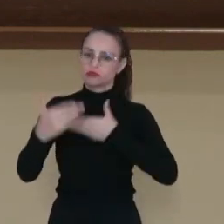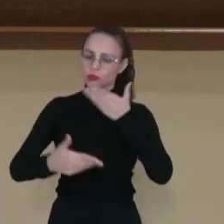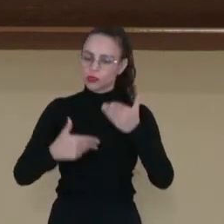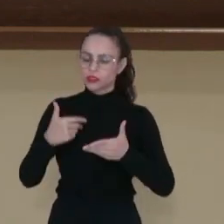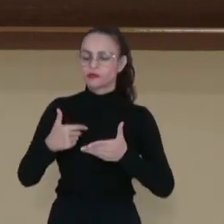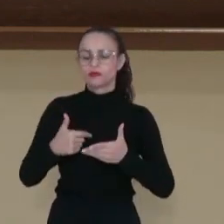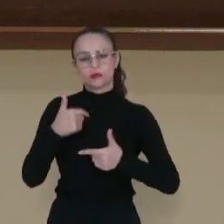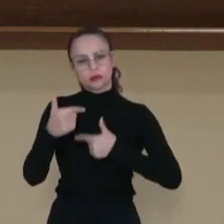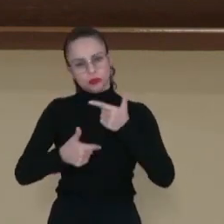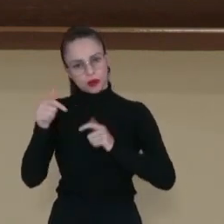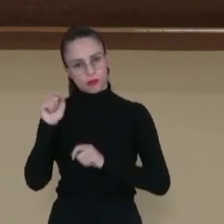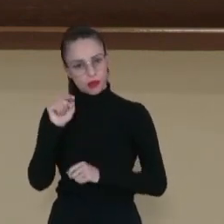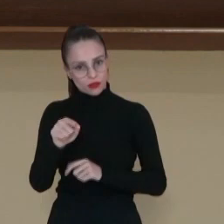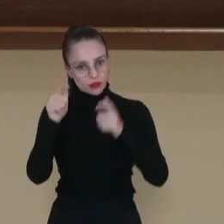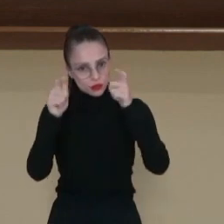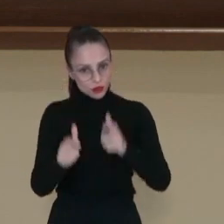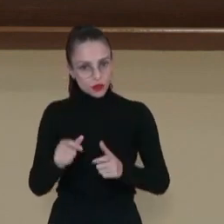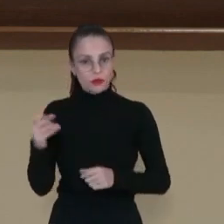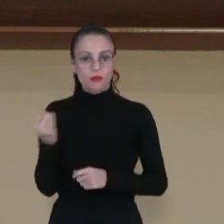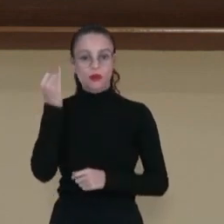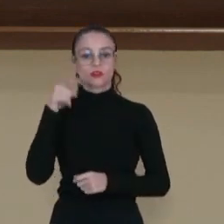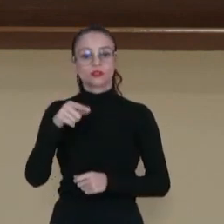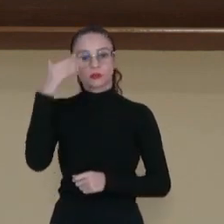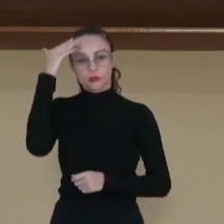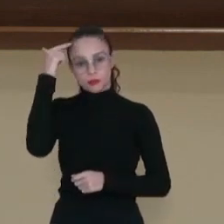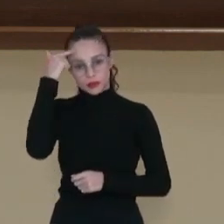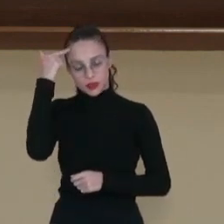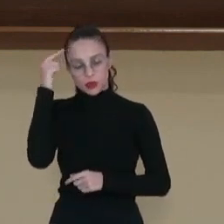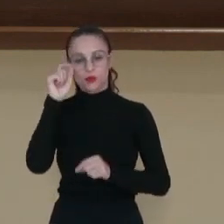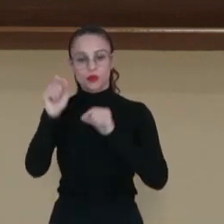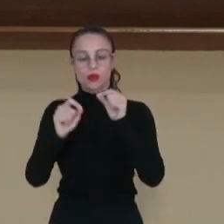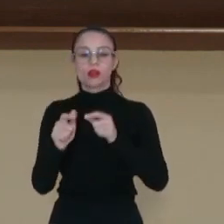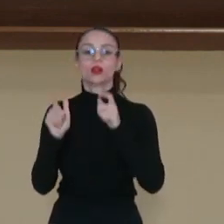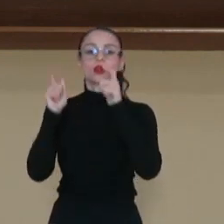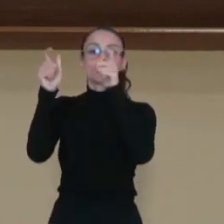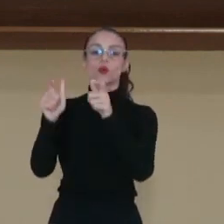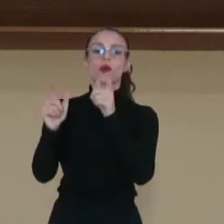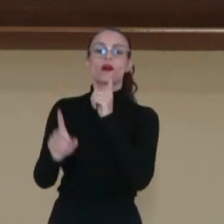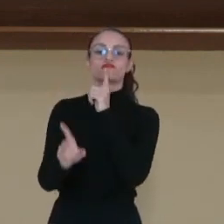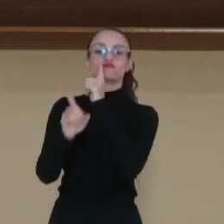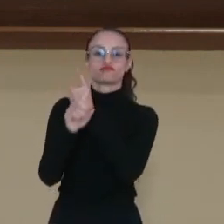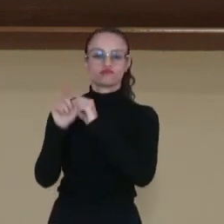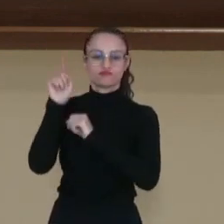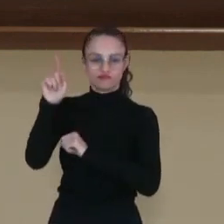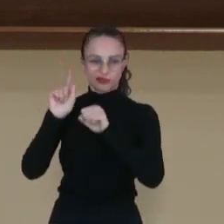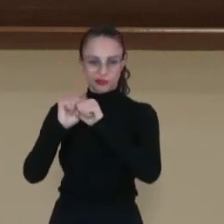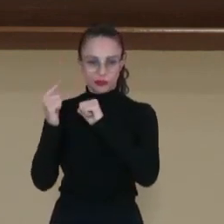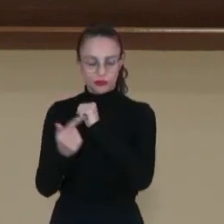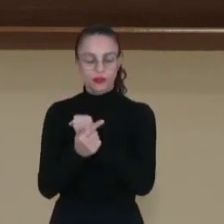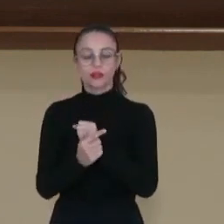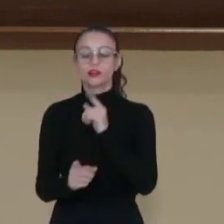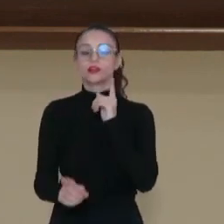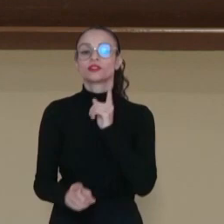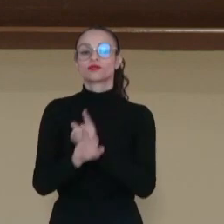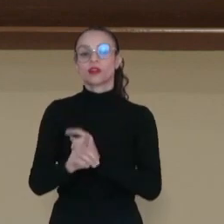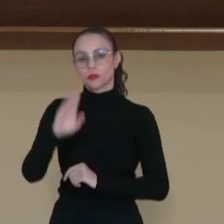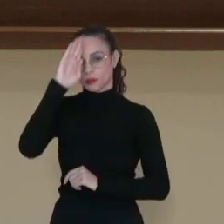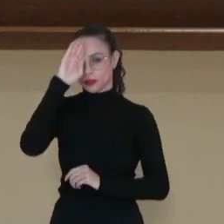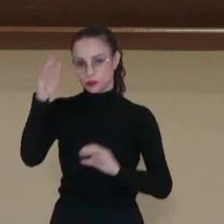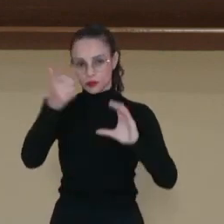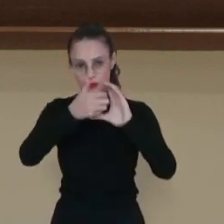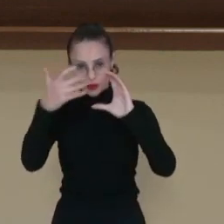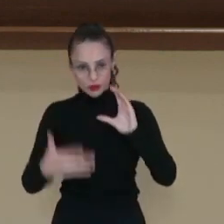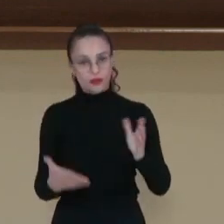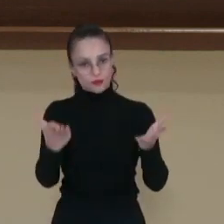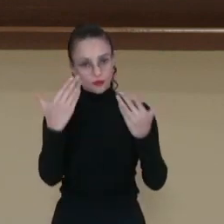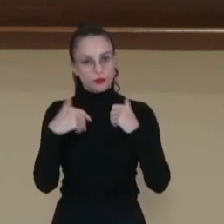região? Então é importantíssimo a gente pensar, localizar geograficamente essas áreas e identificar suas principais características.